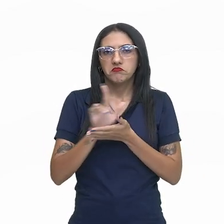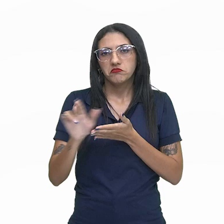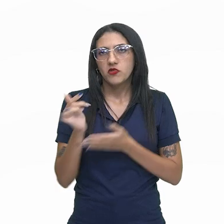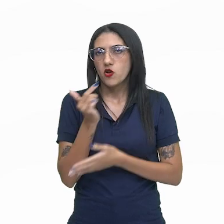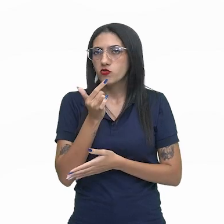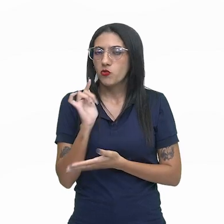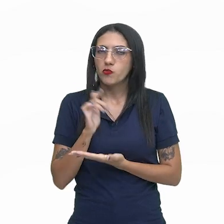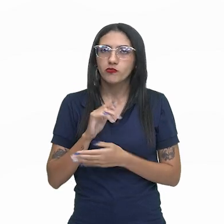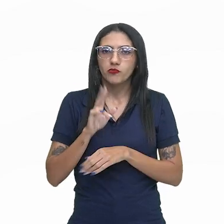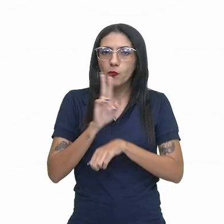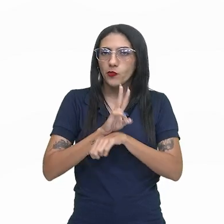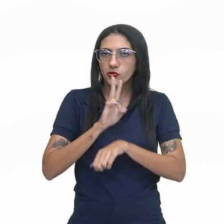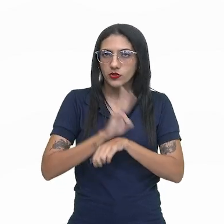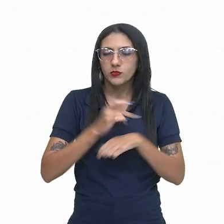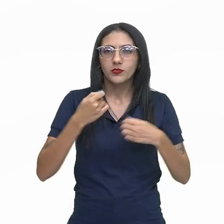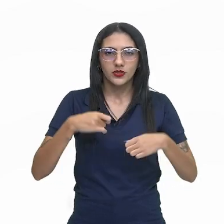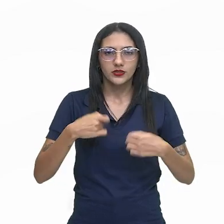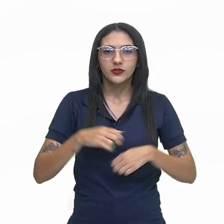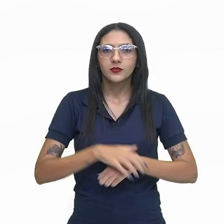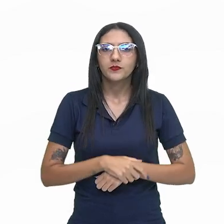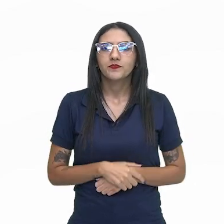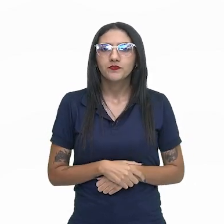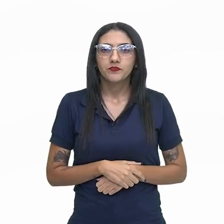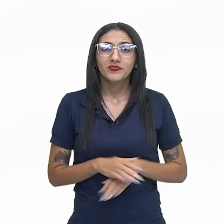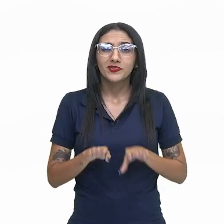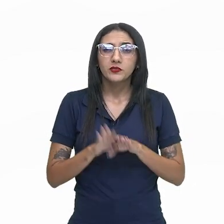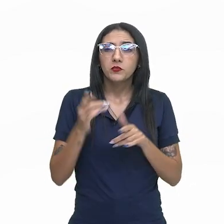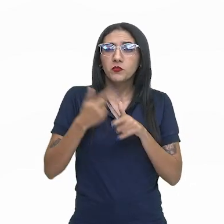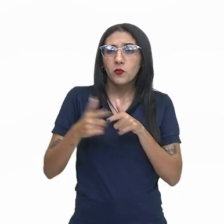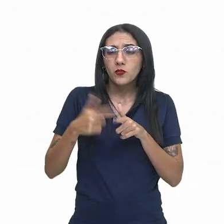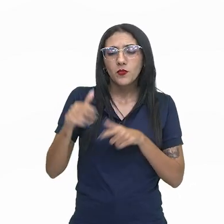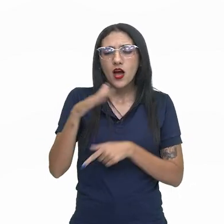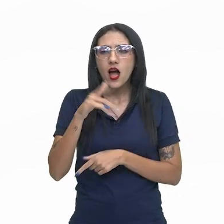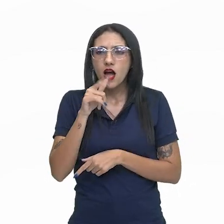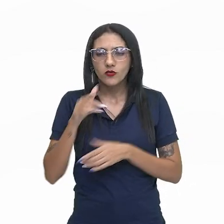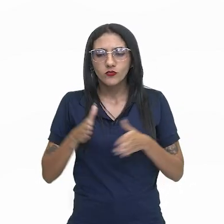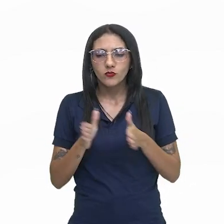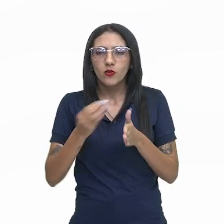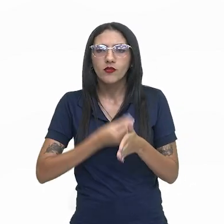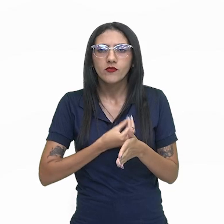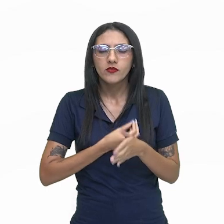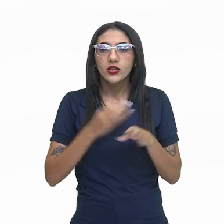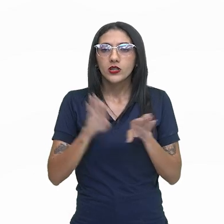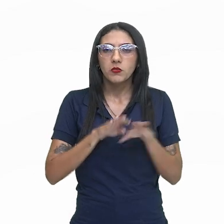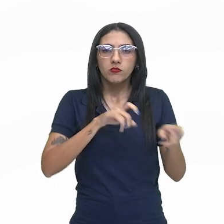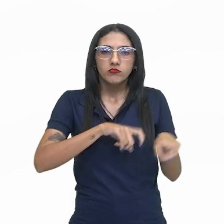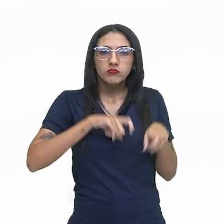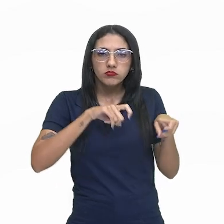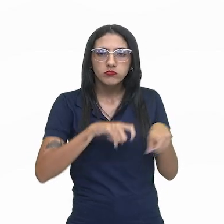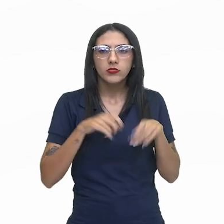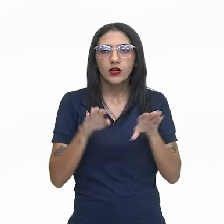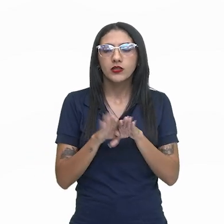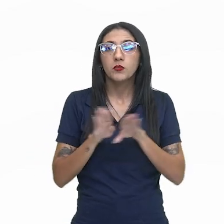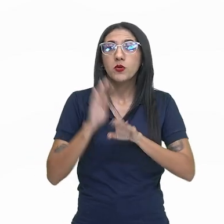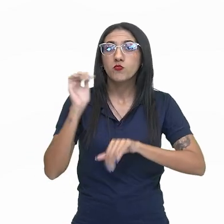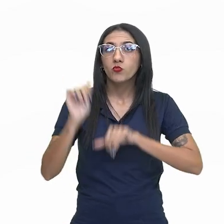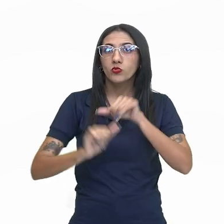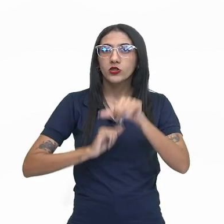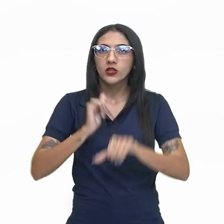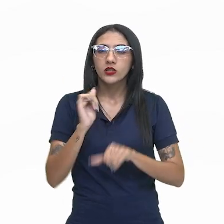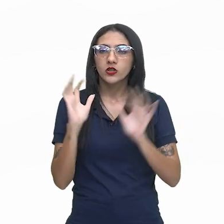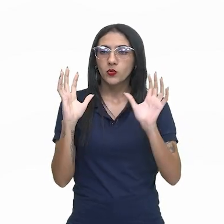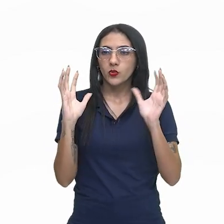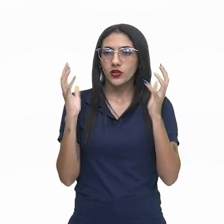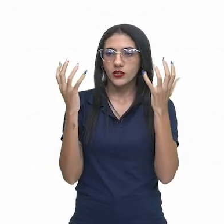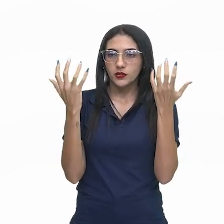você pode ter, certo? Danos à vida marinha, à agricultura também, as alterações climáticas, que a